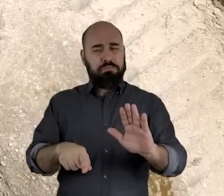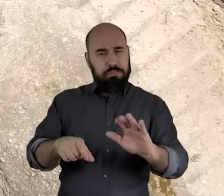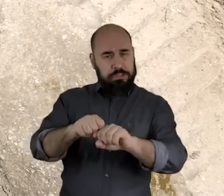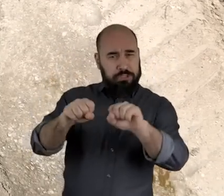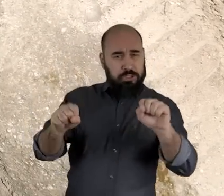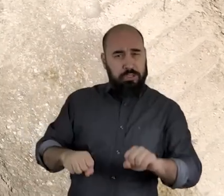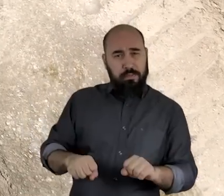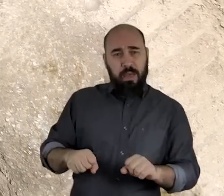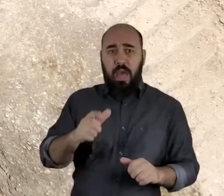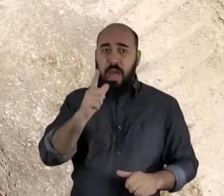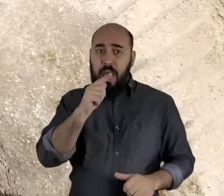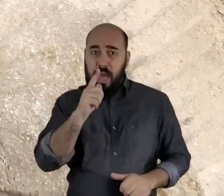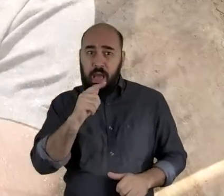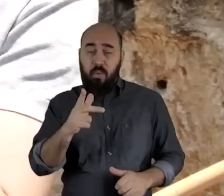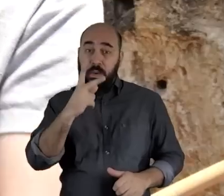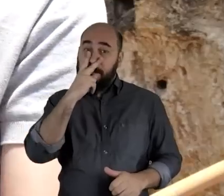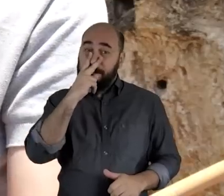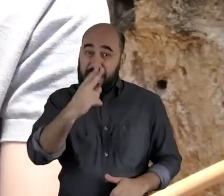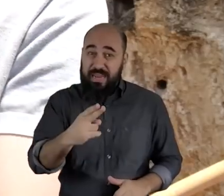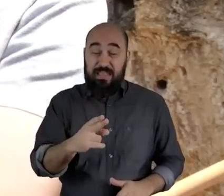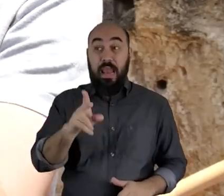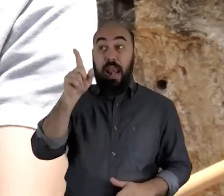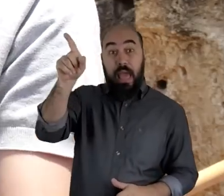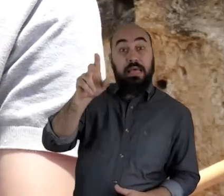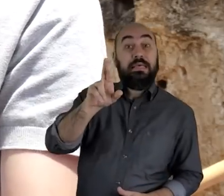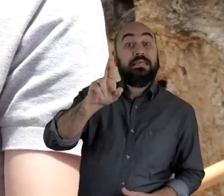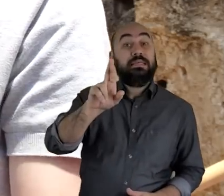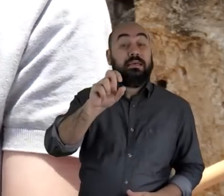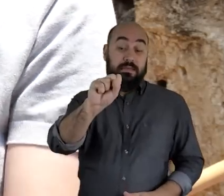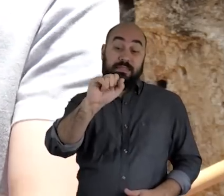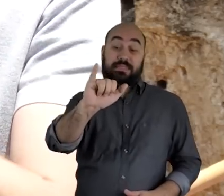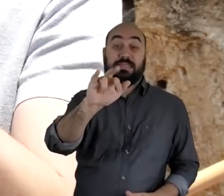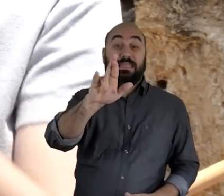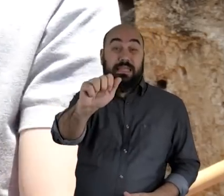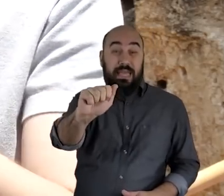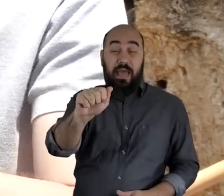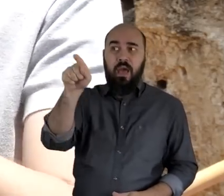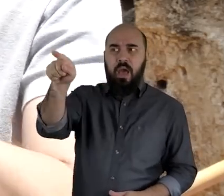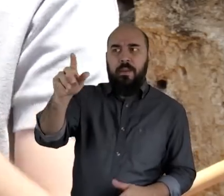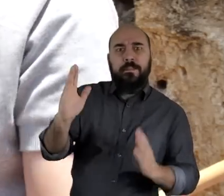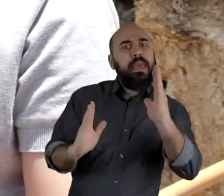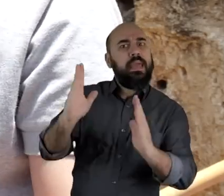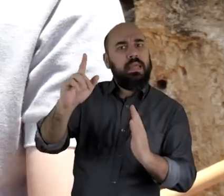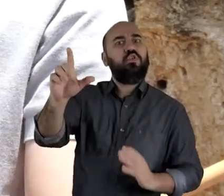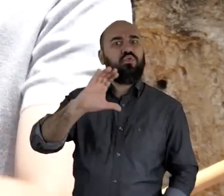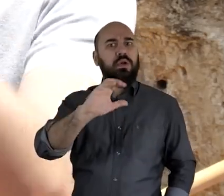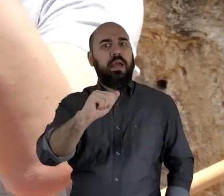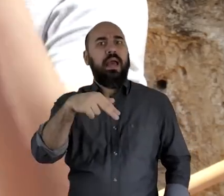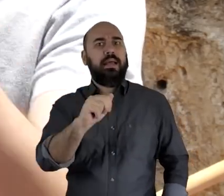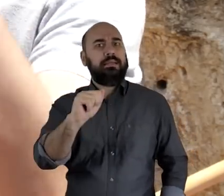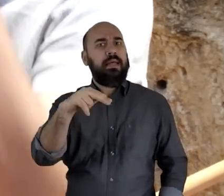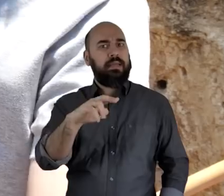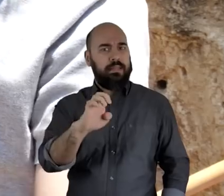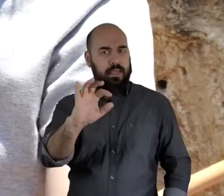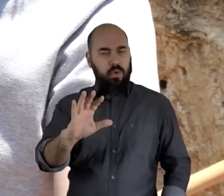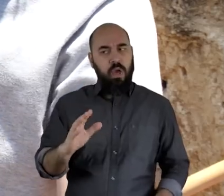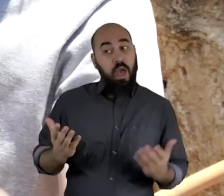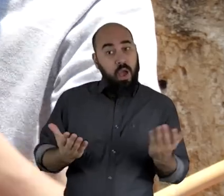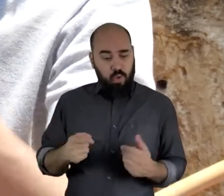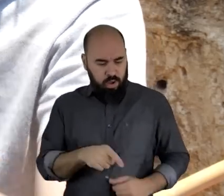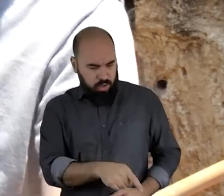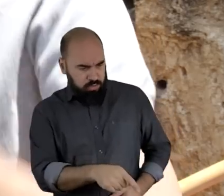um sistema de água similar foi encontrado recentemente na Síria, em outra escavação do período cananeu. E agora estamos em dúvida.